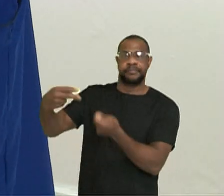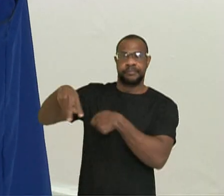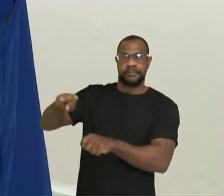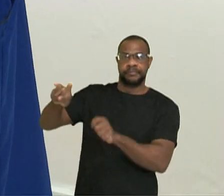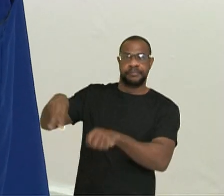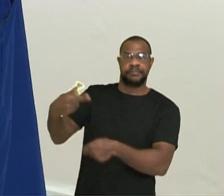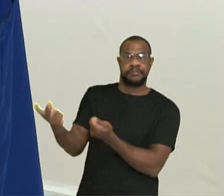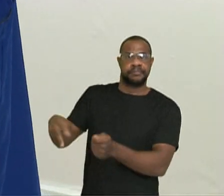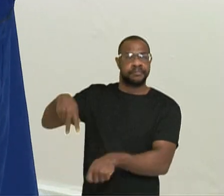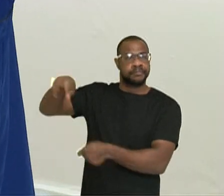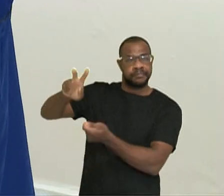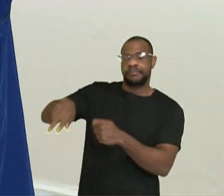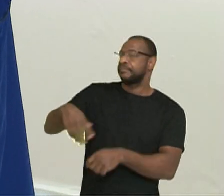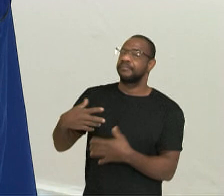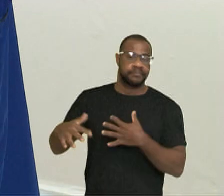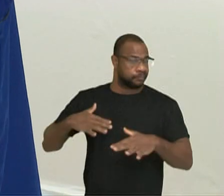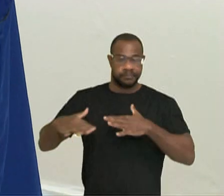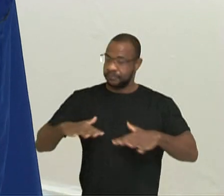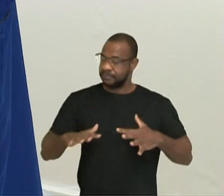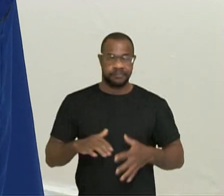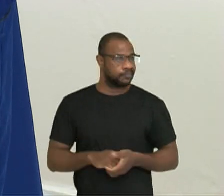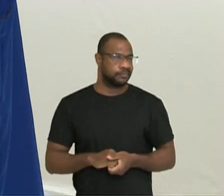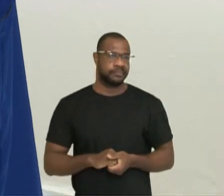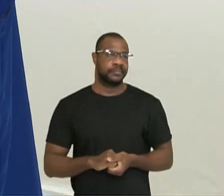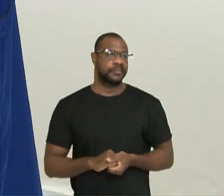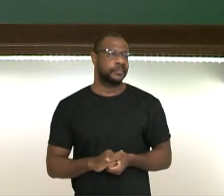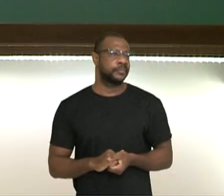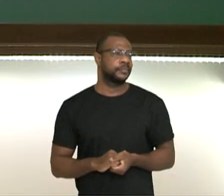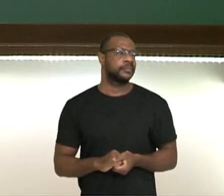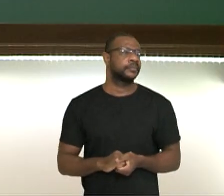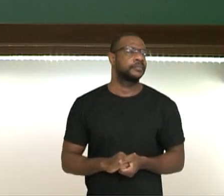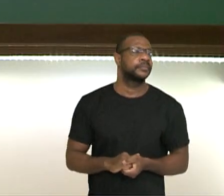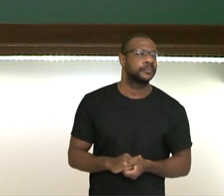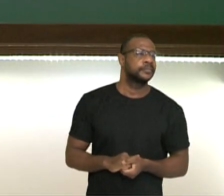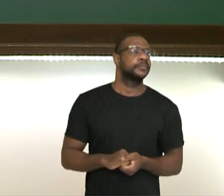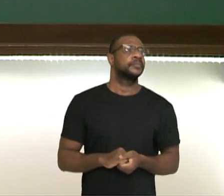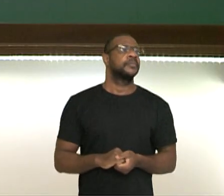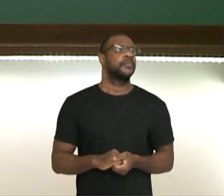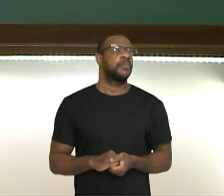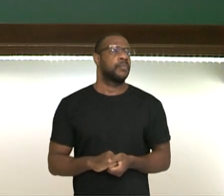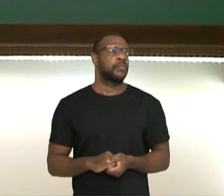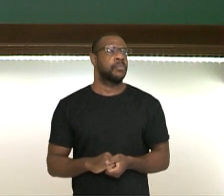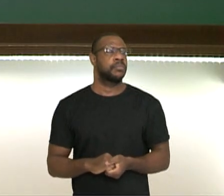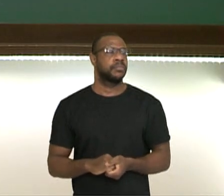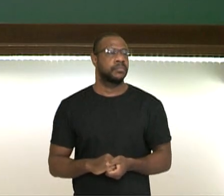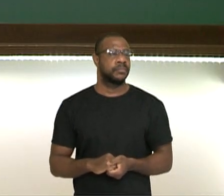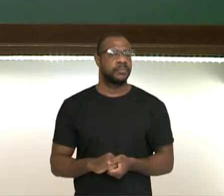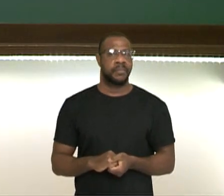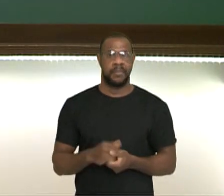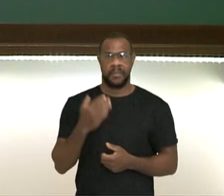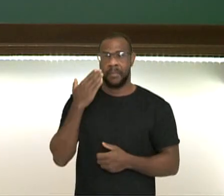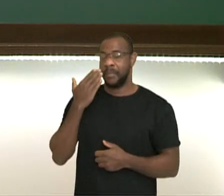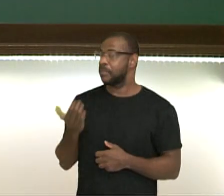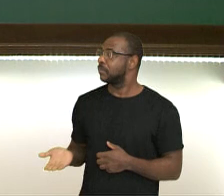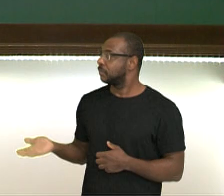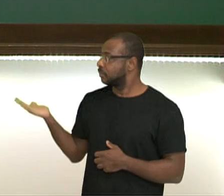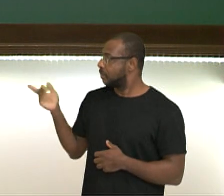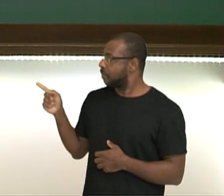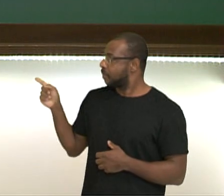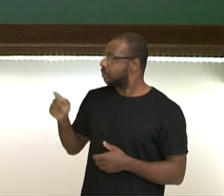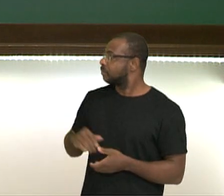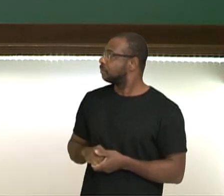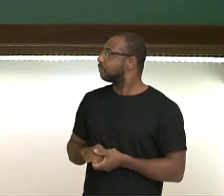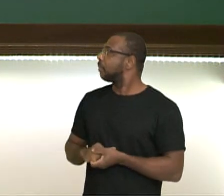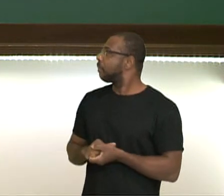aqui fazendo todo o seu contorcionismo, né? Trabalhando a questão, a relação do corpo com